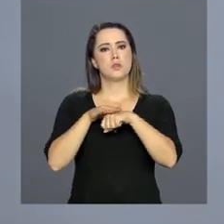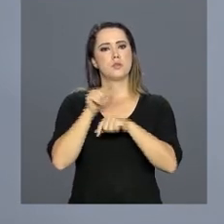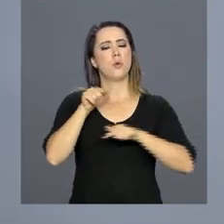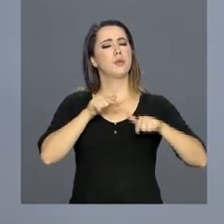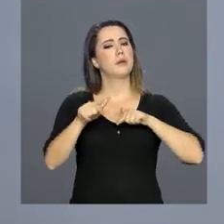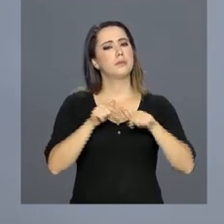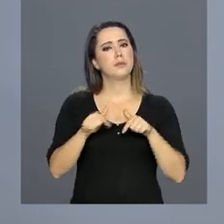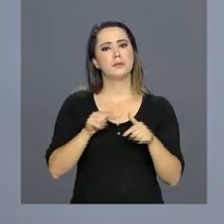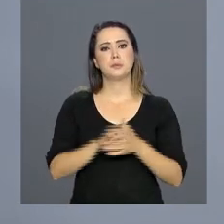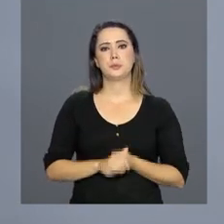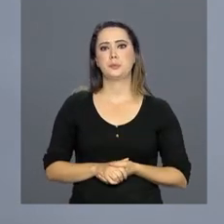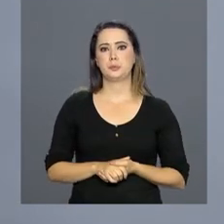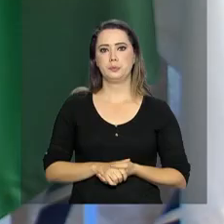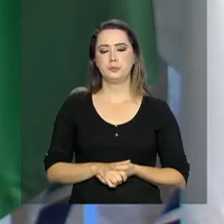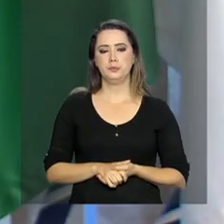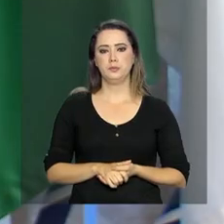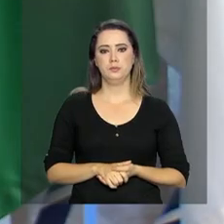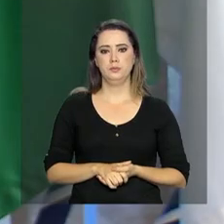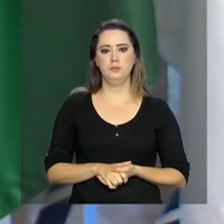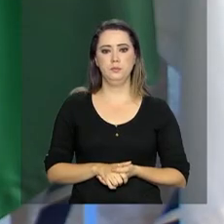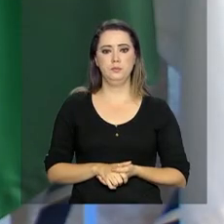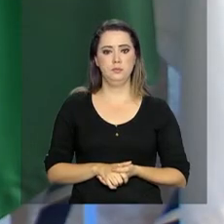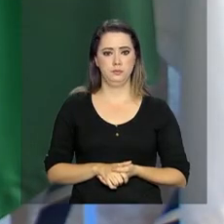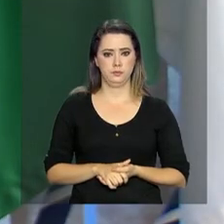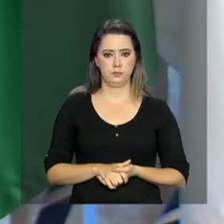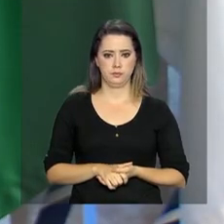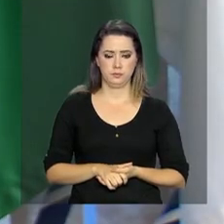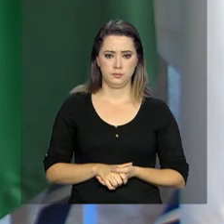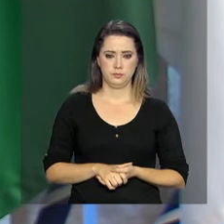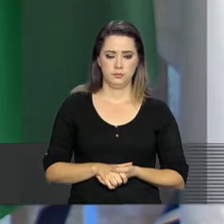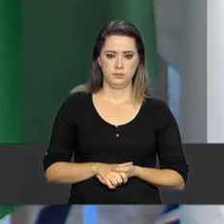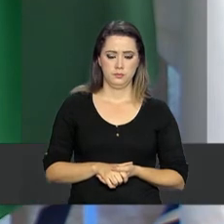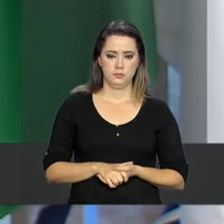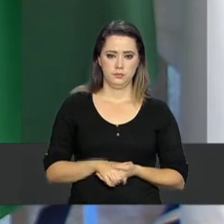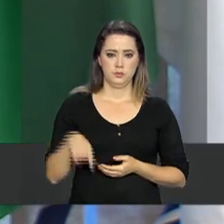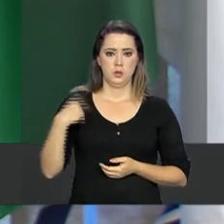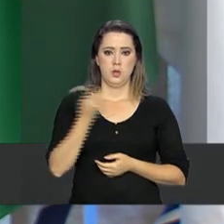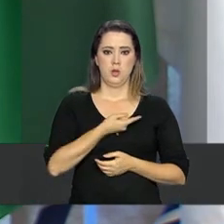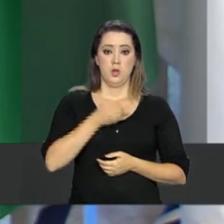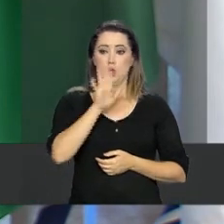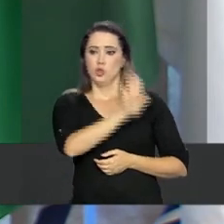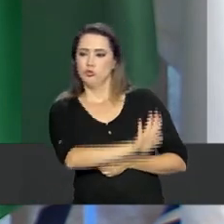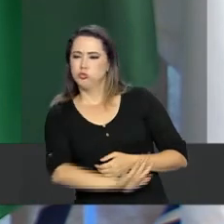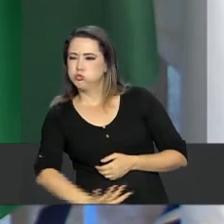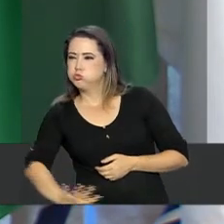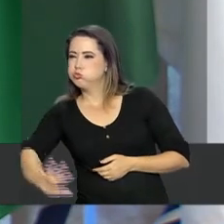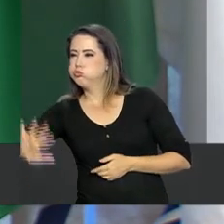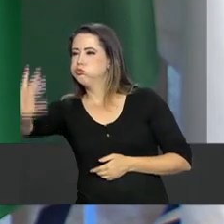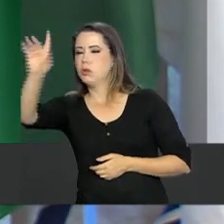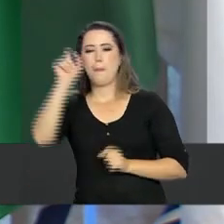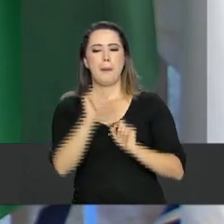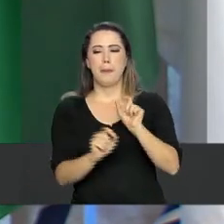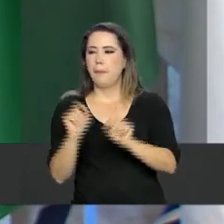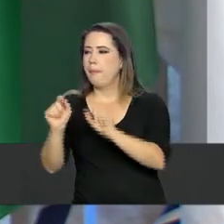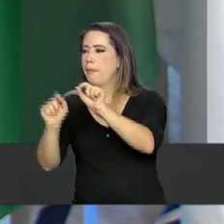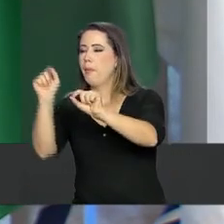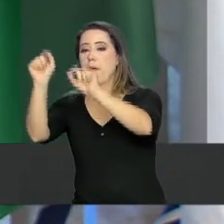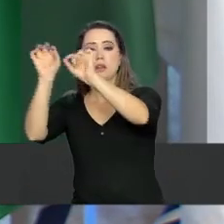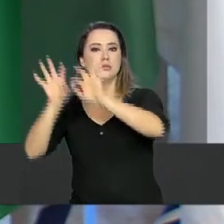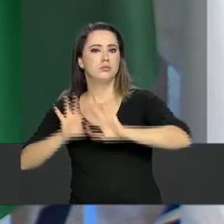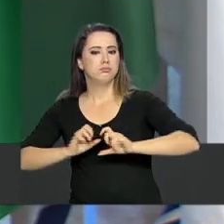esse trabalho pela dimensão do nosso país na faculdade municípios é